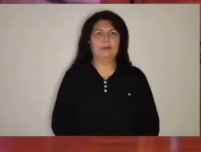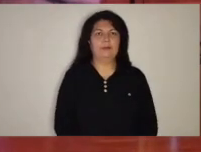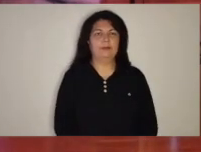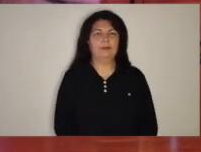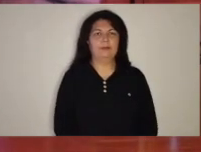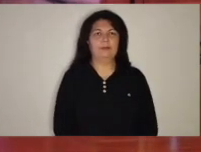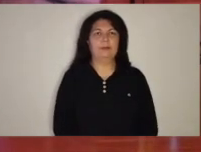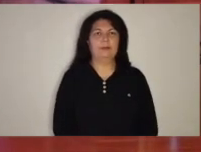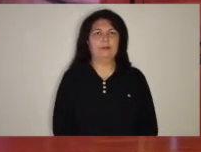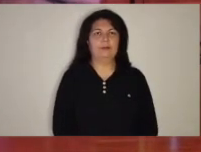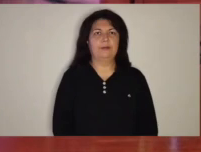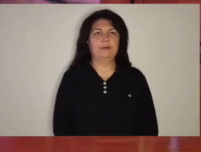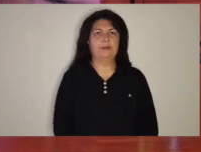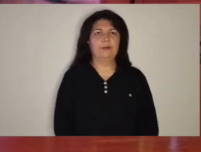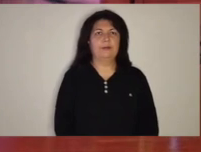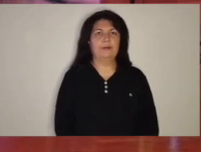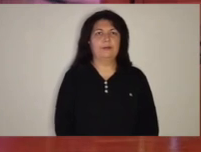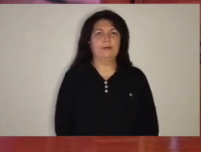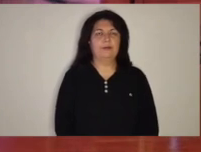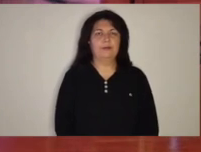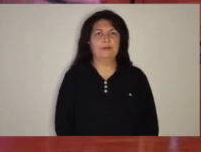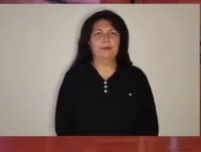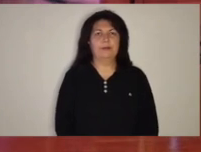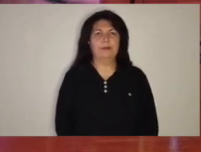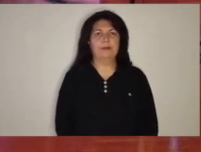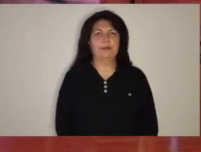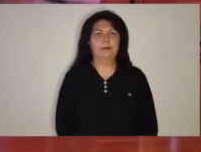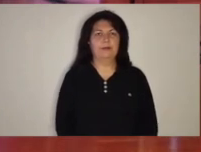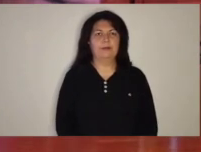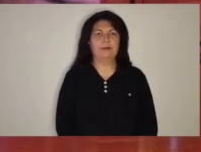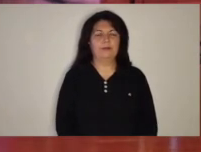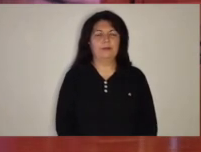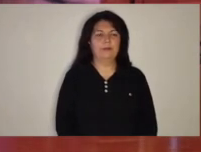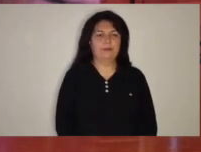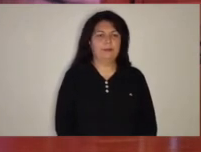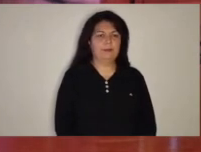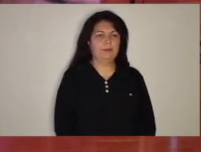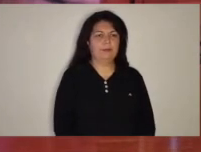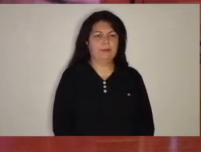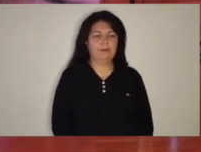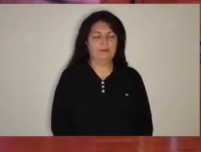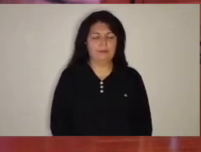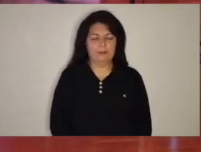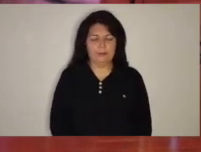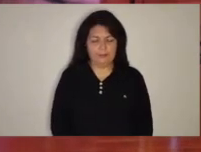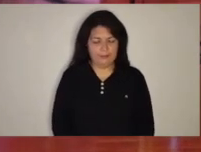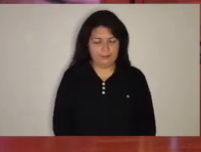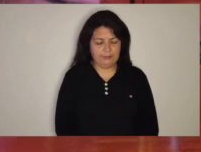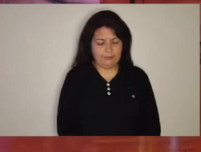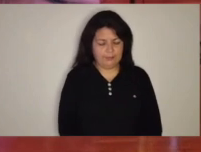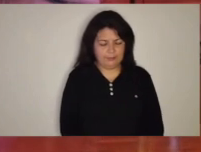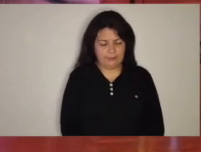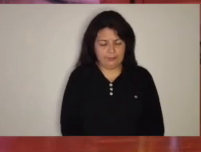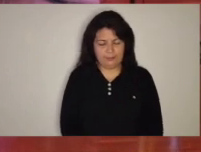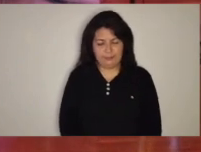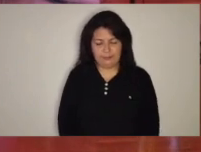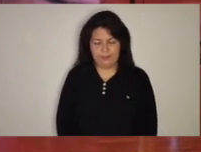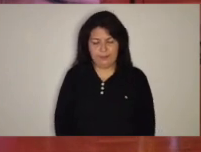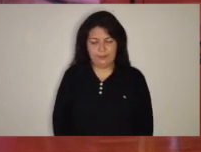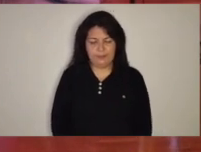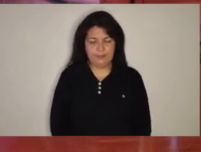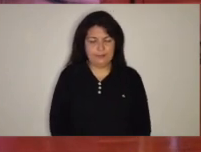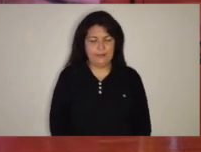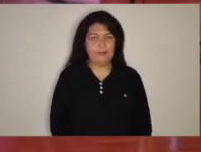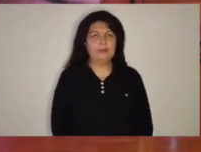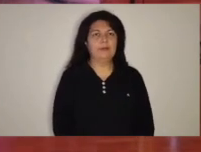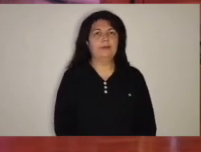Deus, receba o que Ele prometeu. Pois em breve, muito em breve, aquele que vem